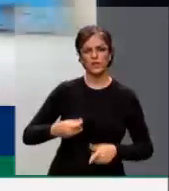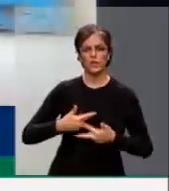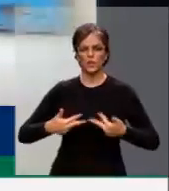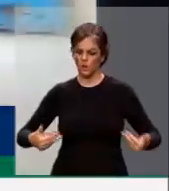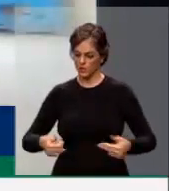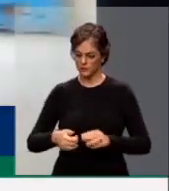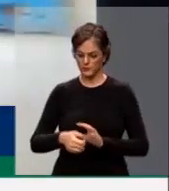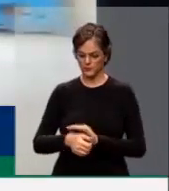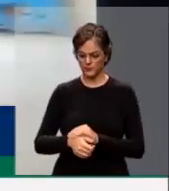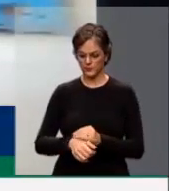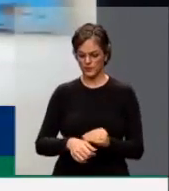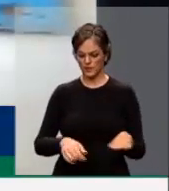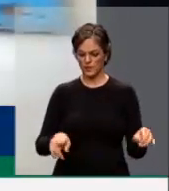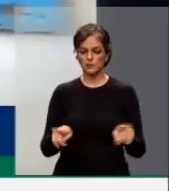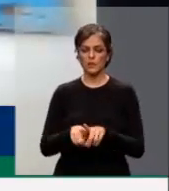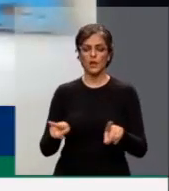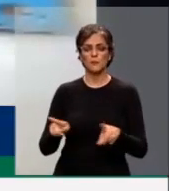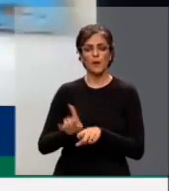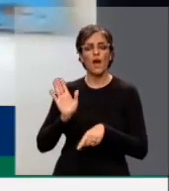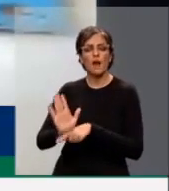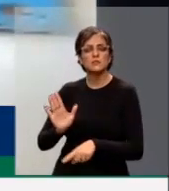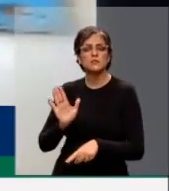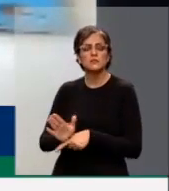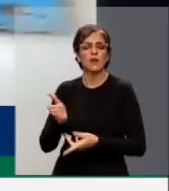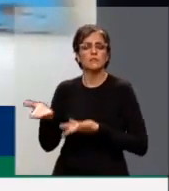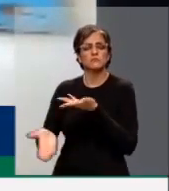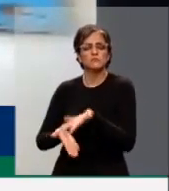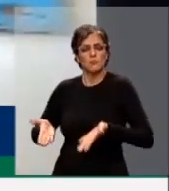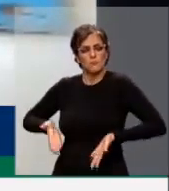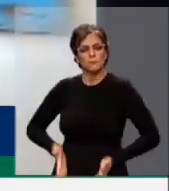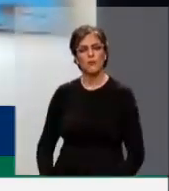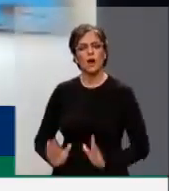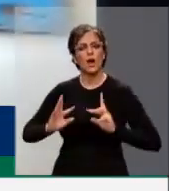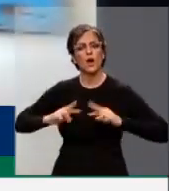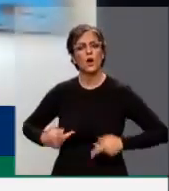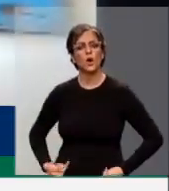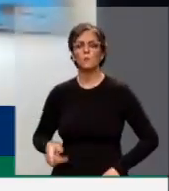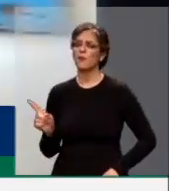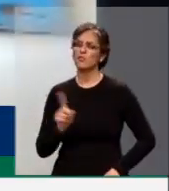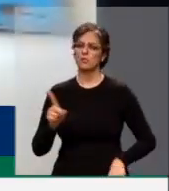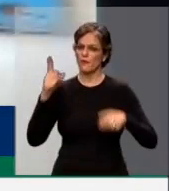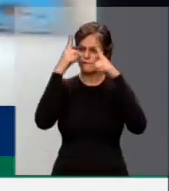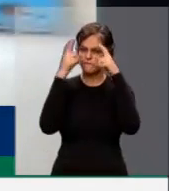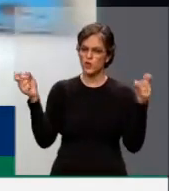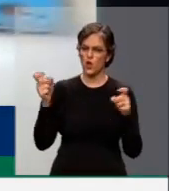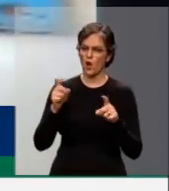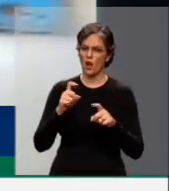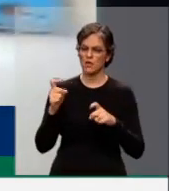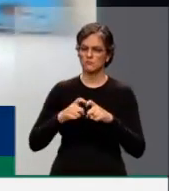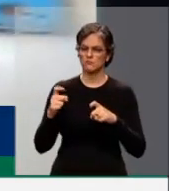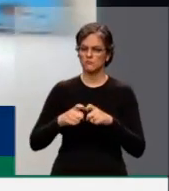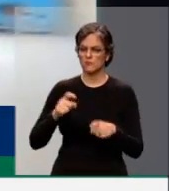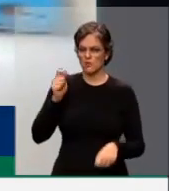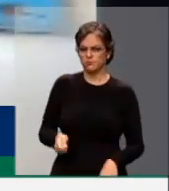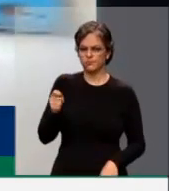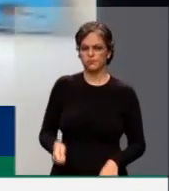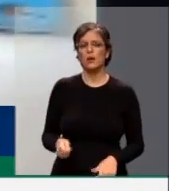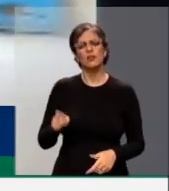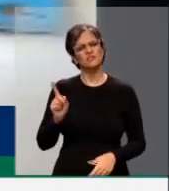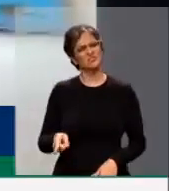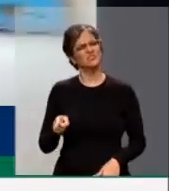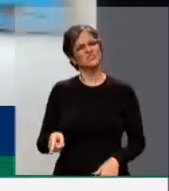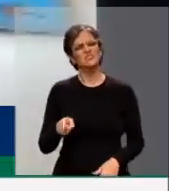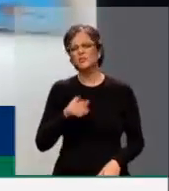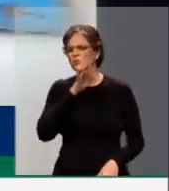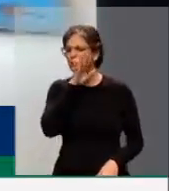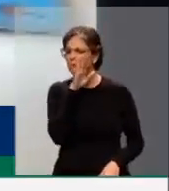mas a assistência ao parto puerpério humanizado, sem a presença, né, da violência obstétrica, que tem sido um marcador,